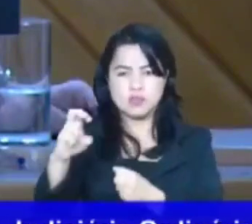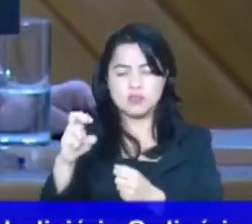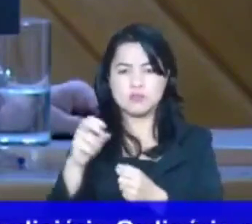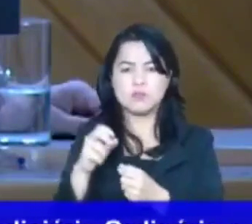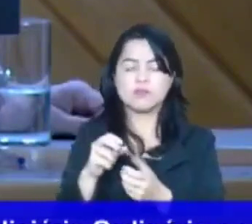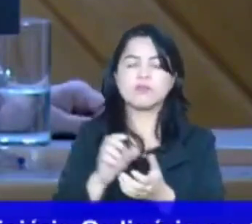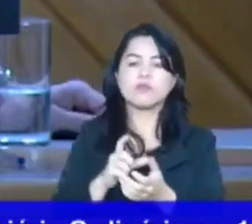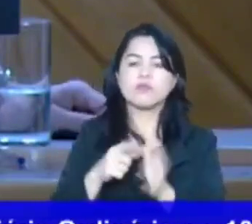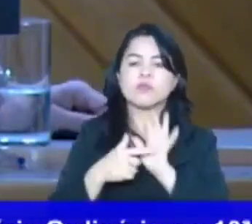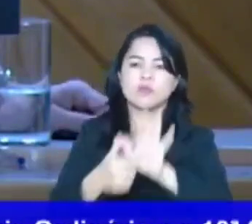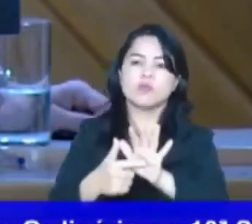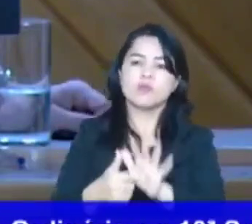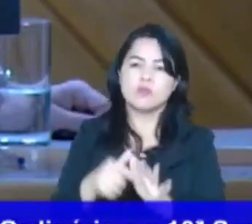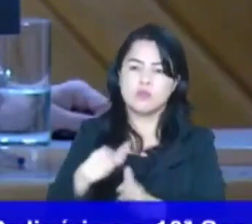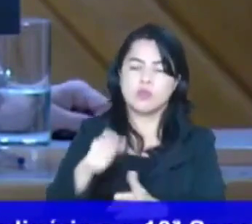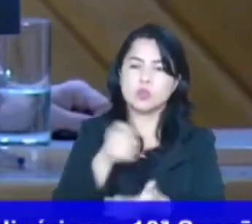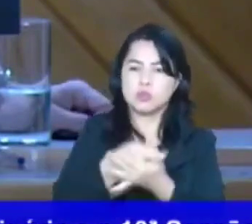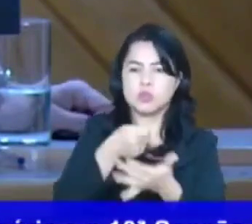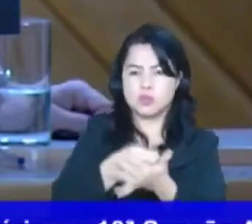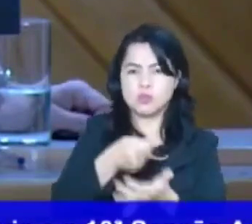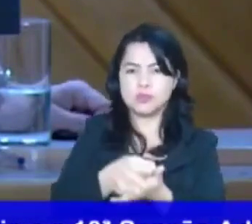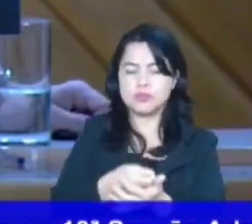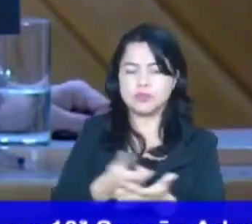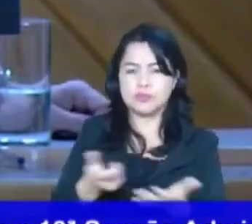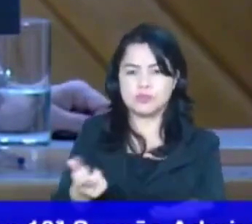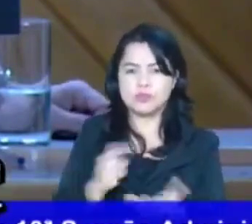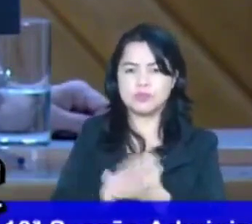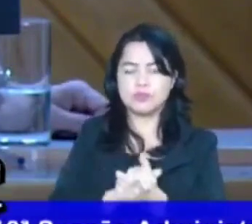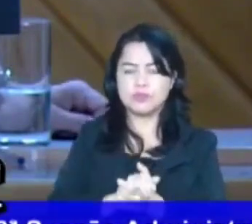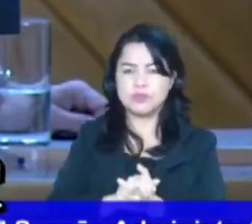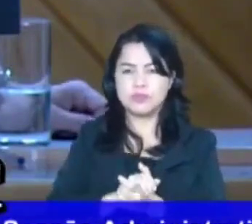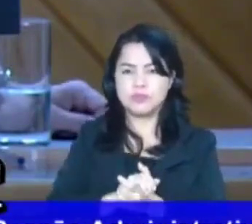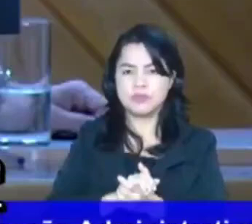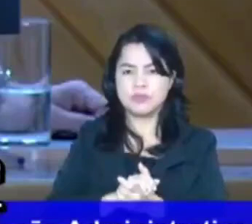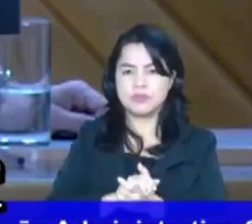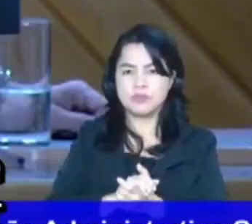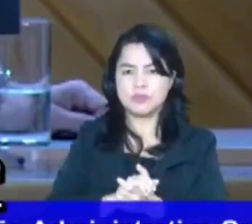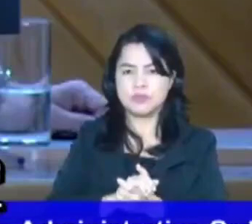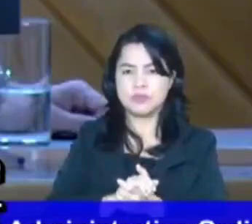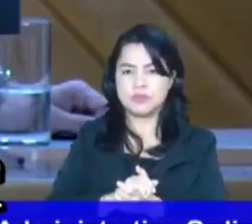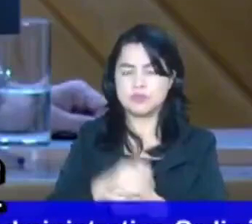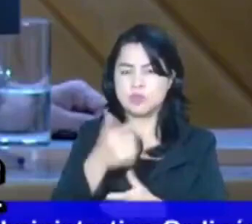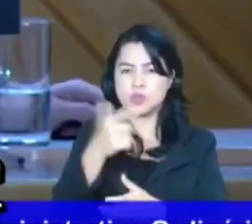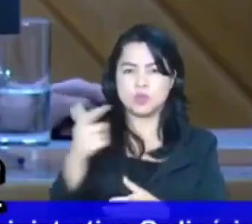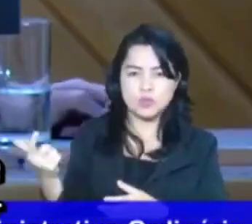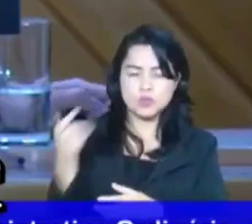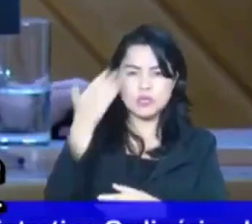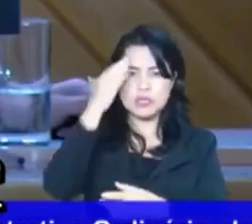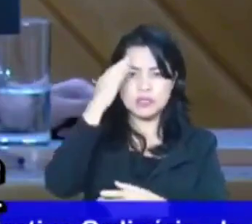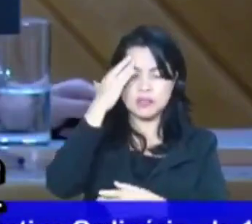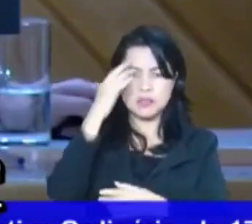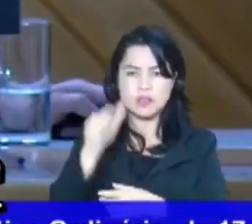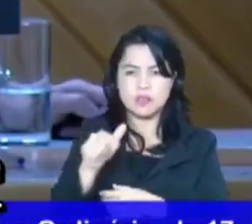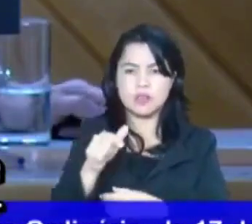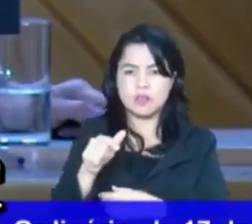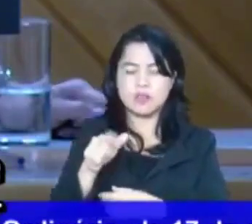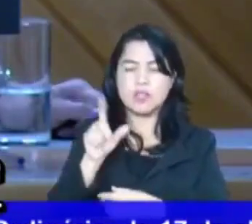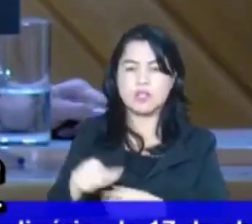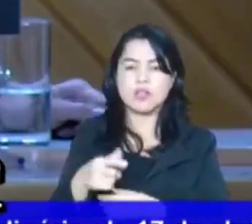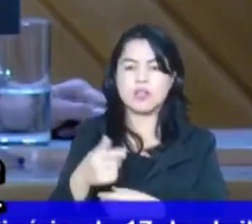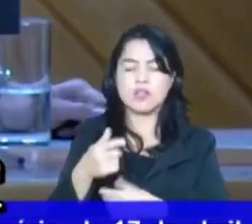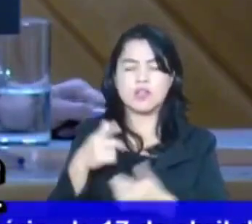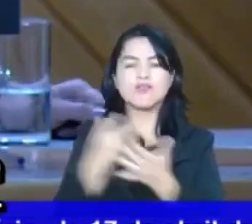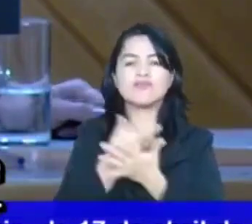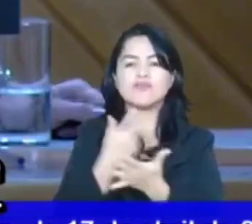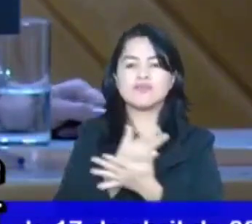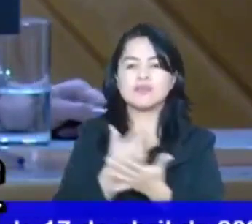trata justamente dessa obrigatoriedade e, não obstante o entendimento desta Corte, é de que a falha ela